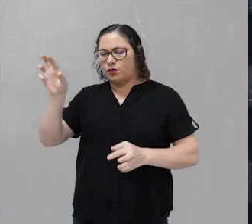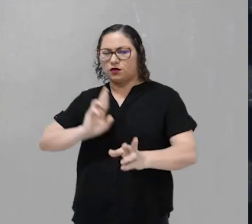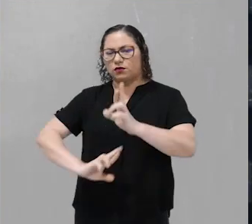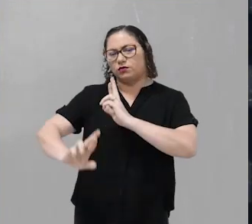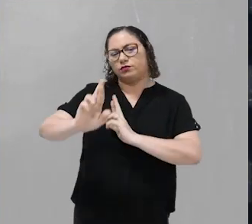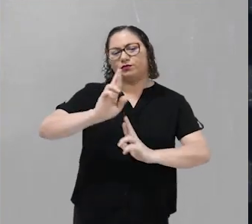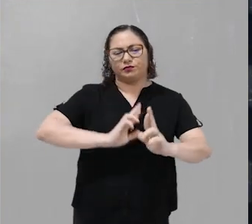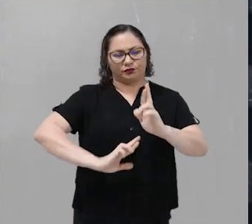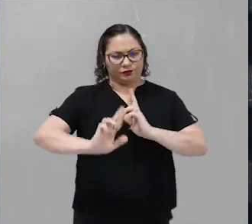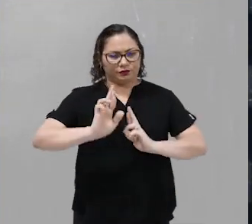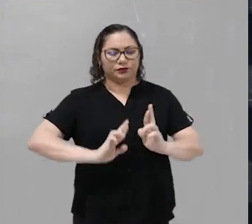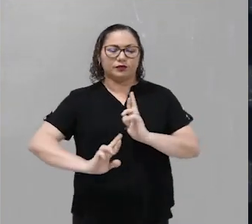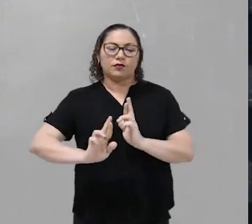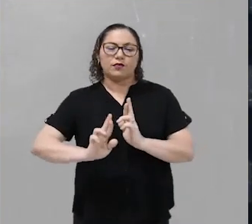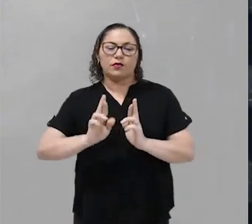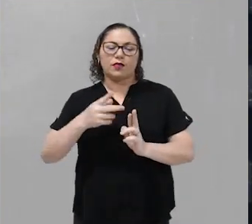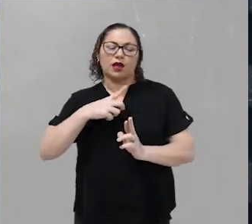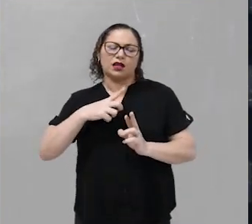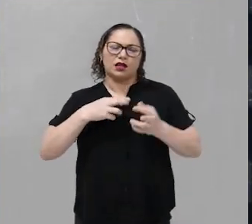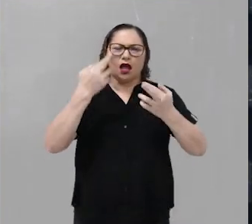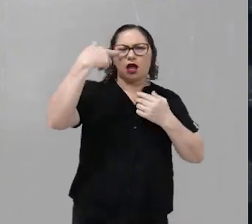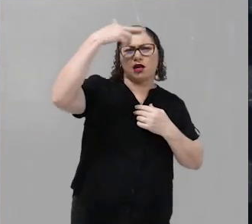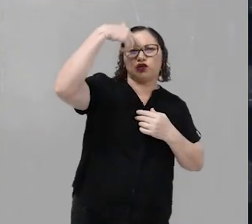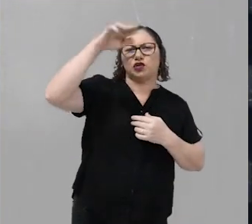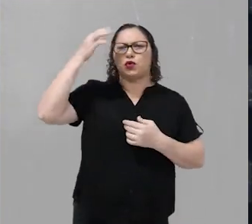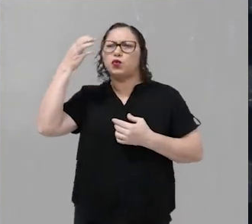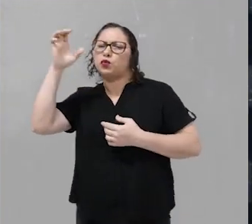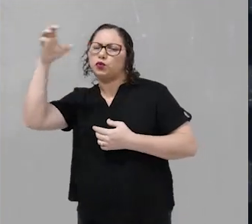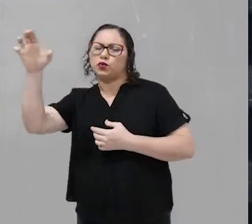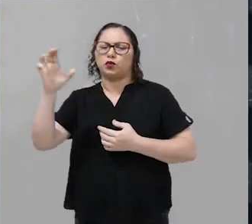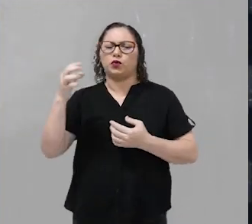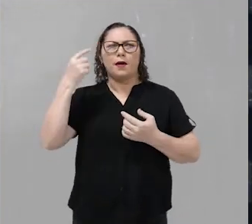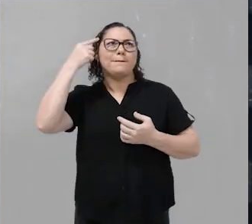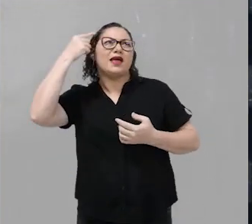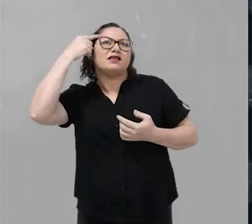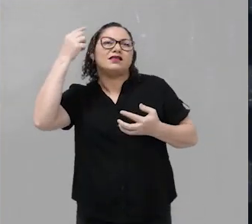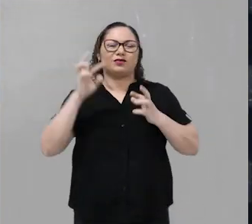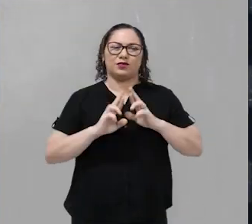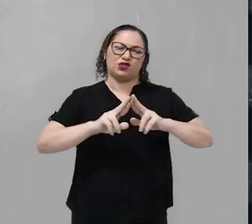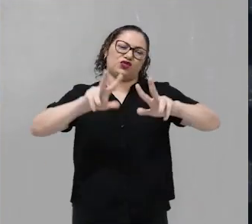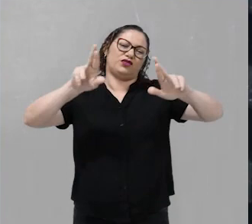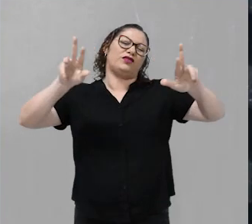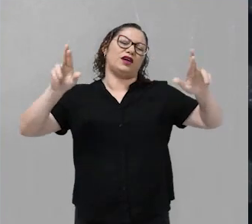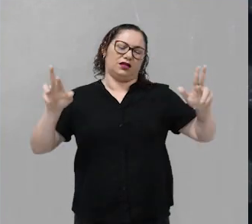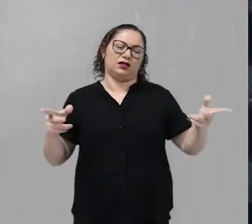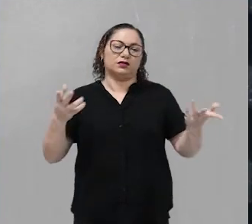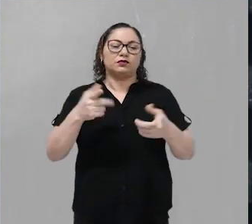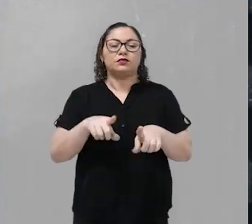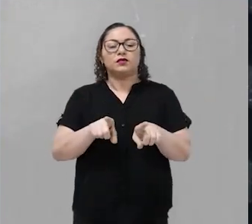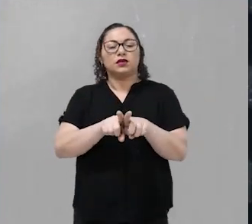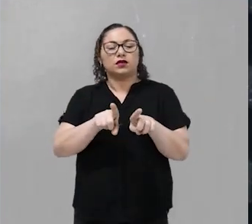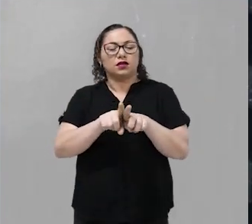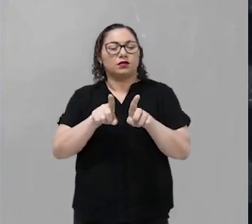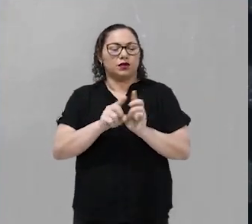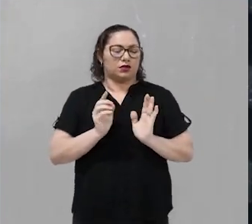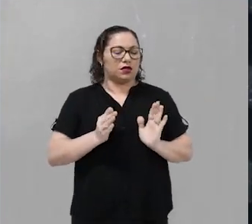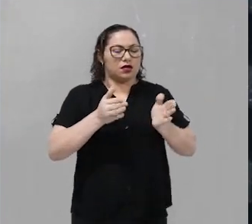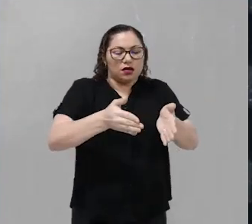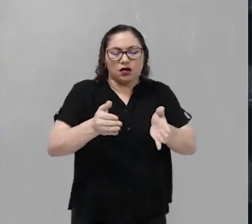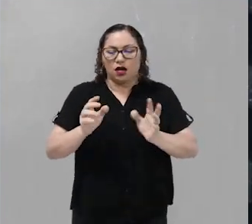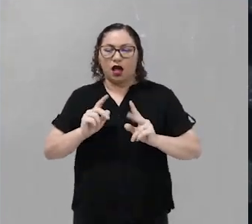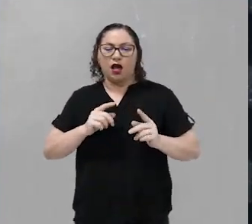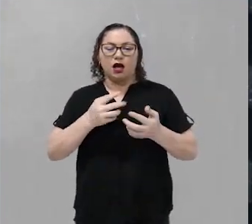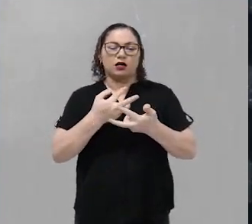relacionam, elas têm religiões, culturas, pensamentos, visões de mundo diferentes. E também estão dedicadas a